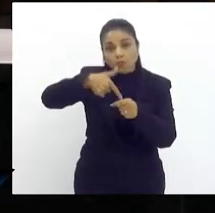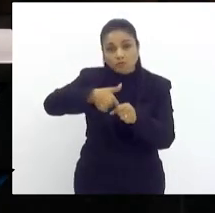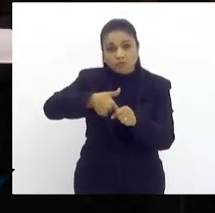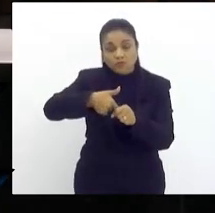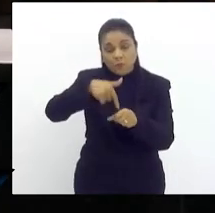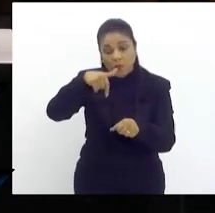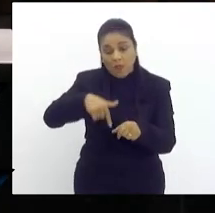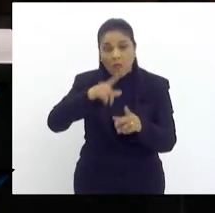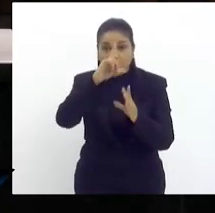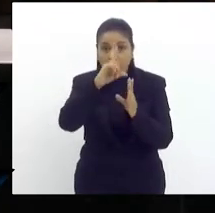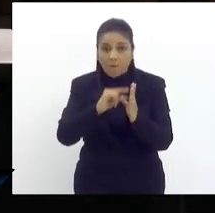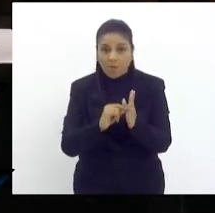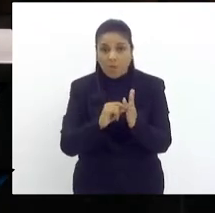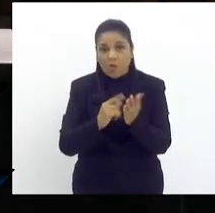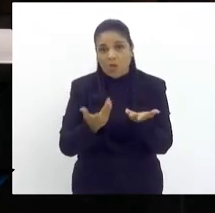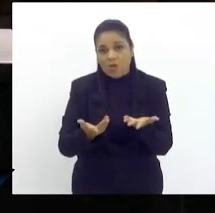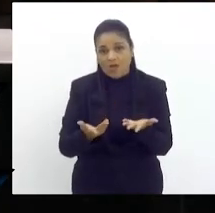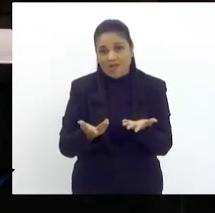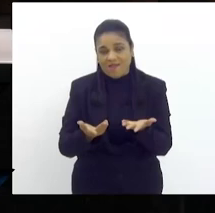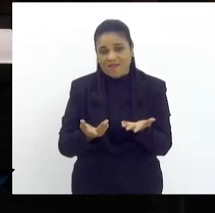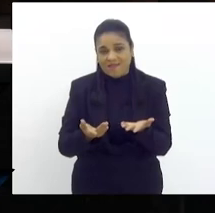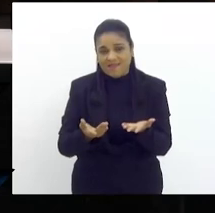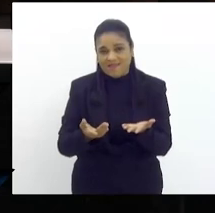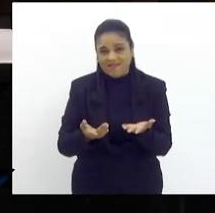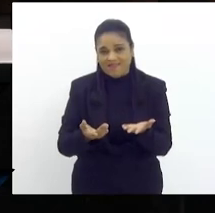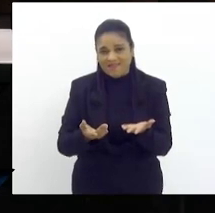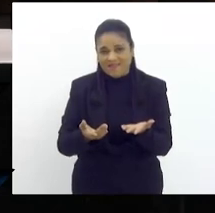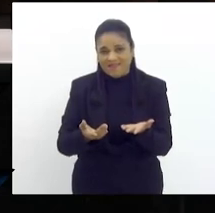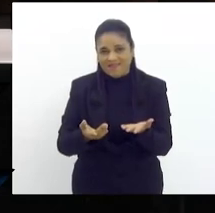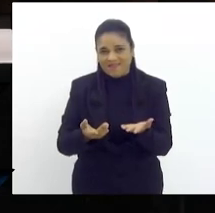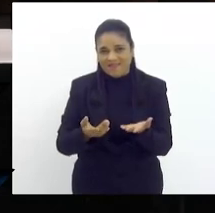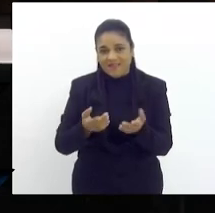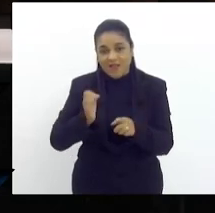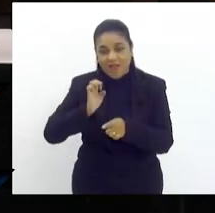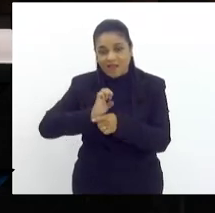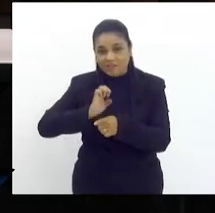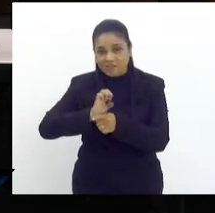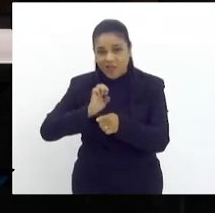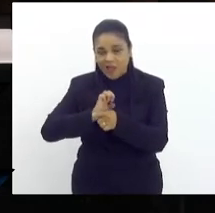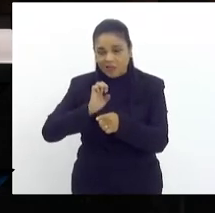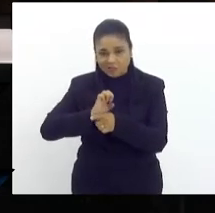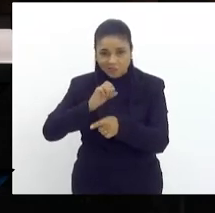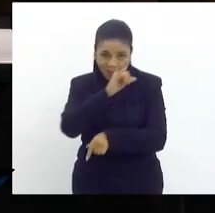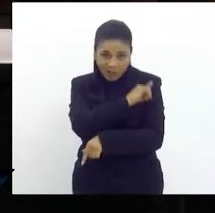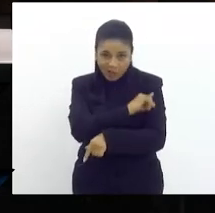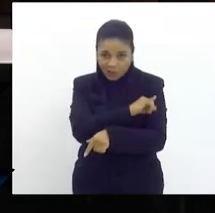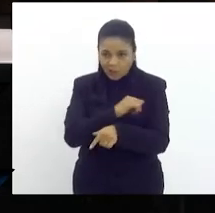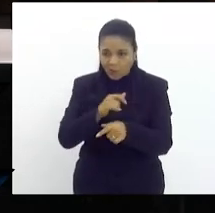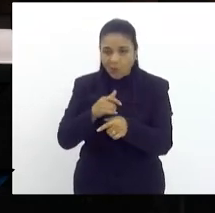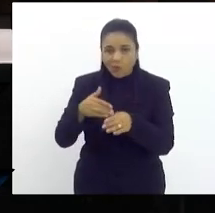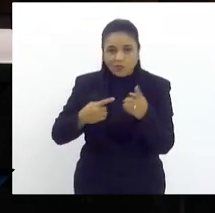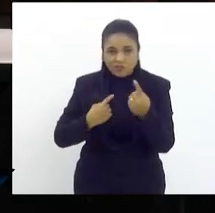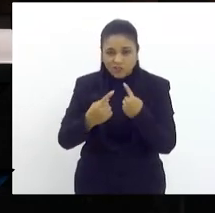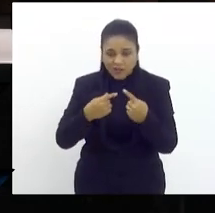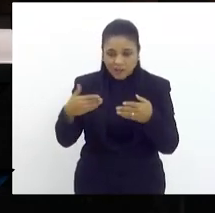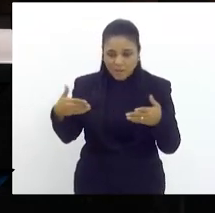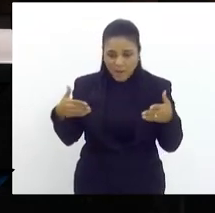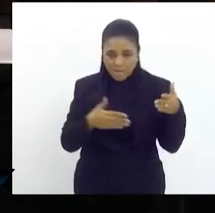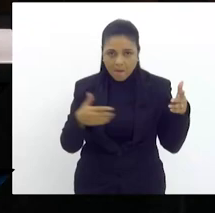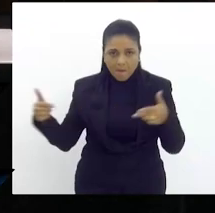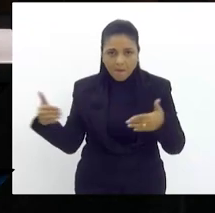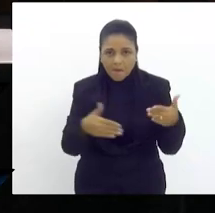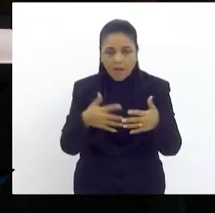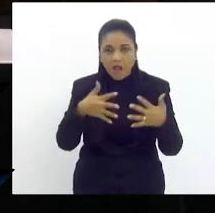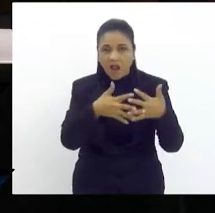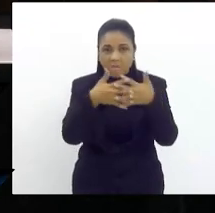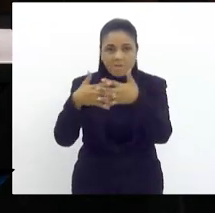portanto acaba que entram pelo Estado diversos diversos caminhões de combustível de